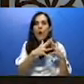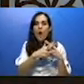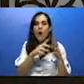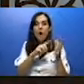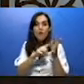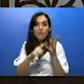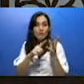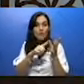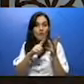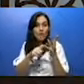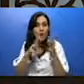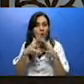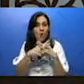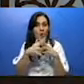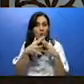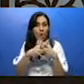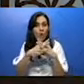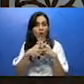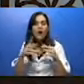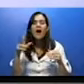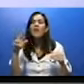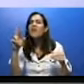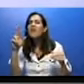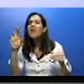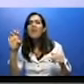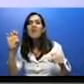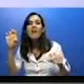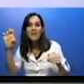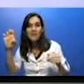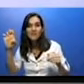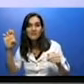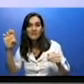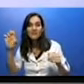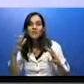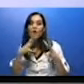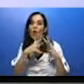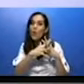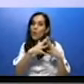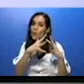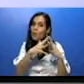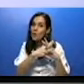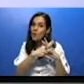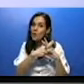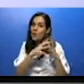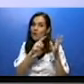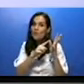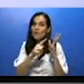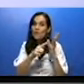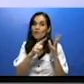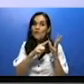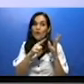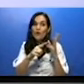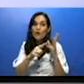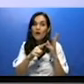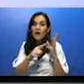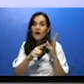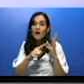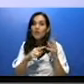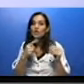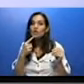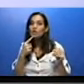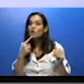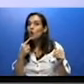bar rei r e consoante vogal olha aqui